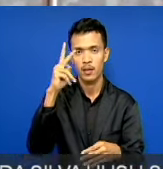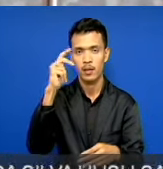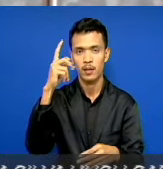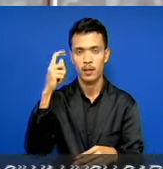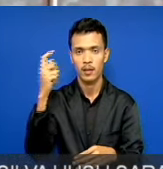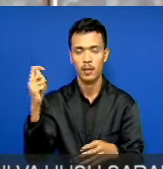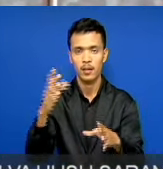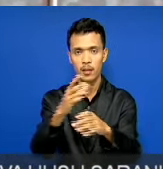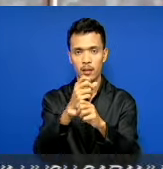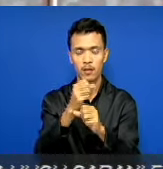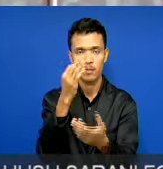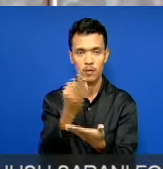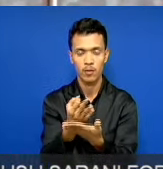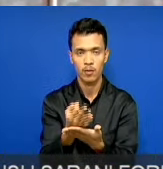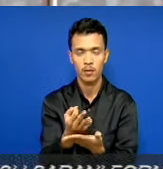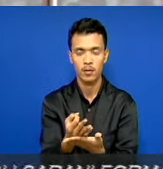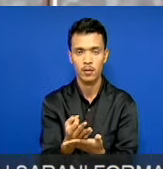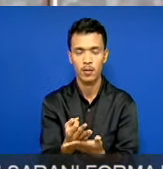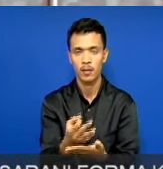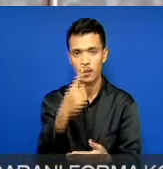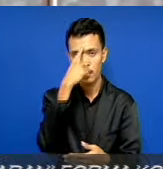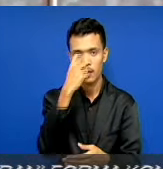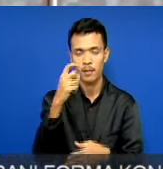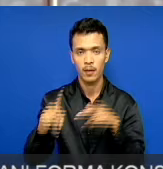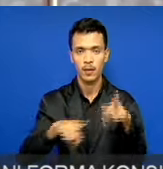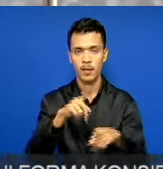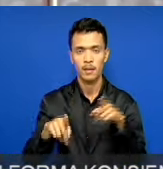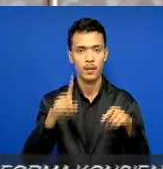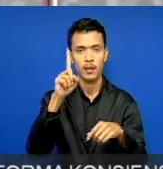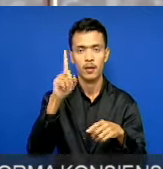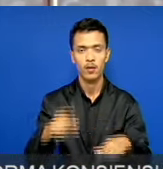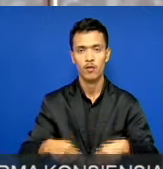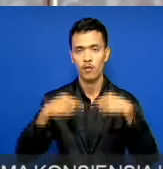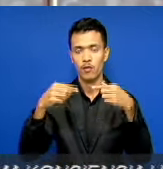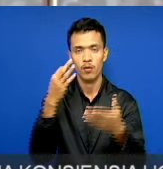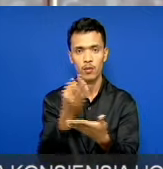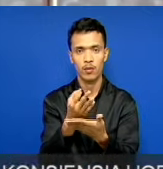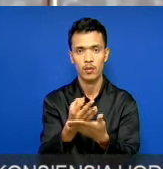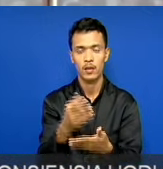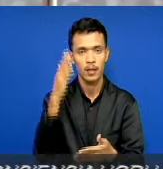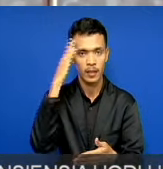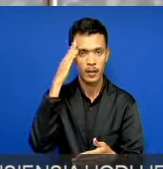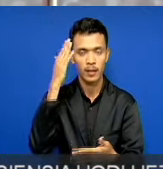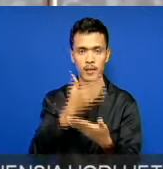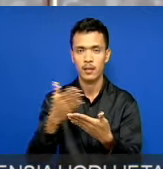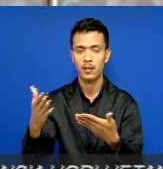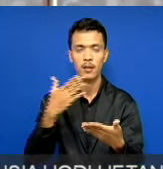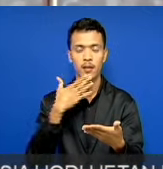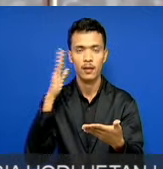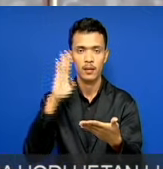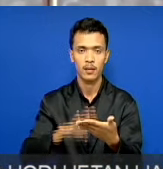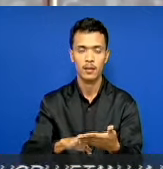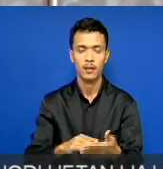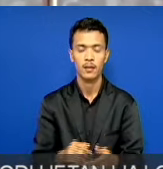se nia simo osa. Nem também é uma ida, for osa, nem também nia, até nem catan nia sassan lá e condições. Agora e tatu beja,